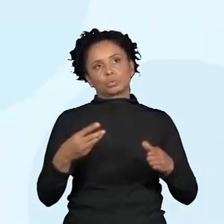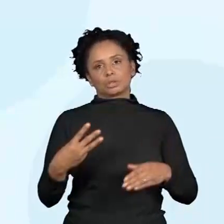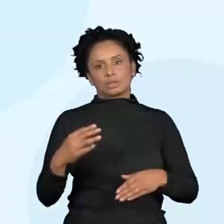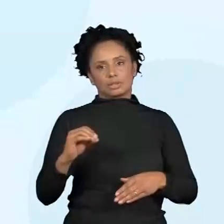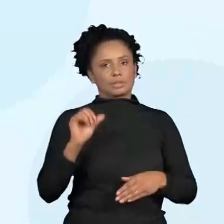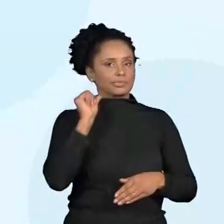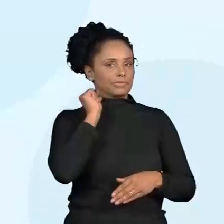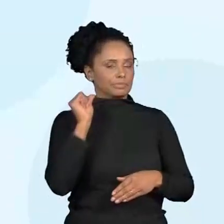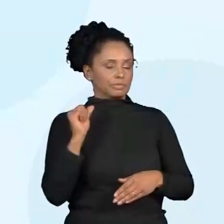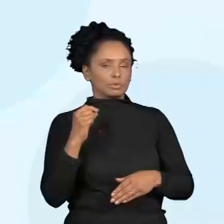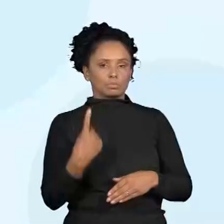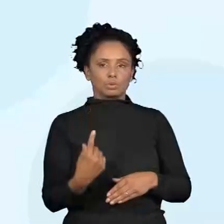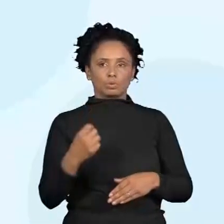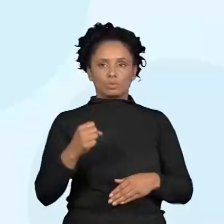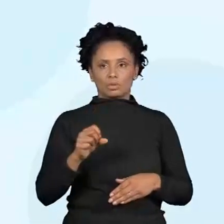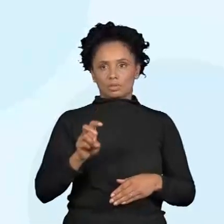de